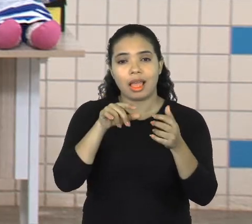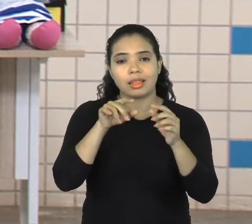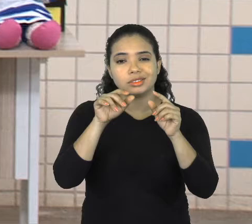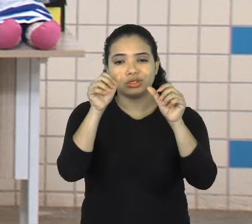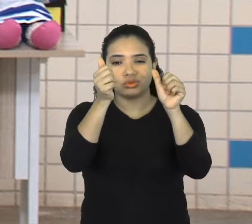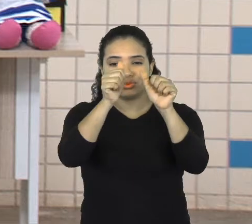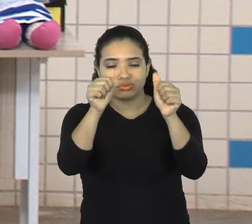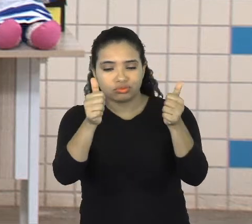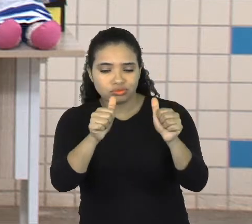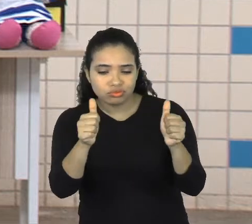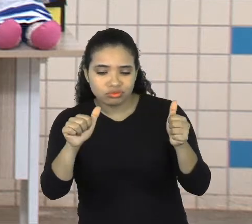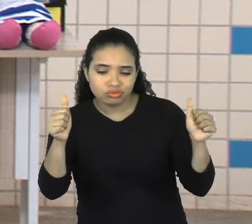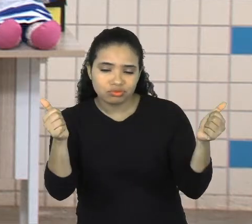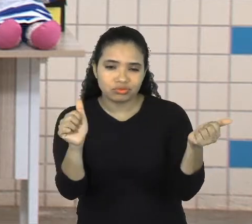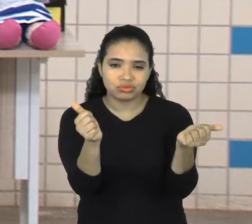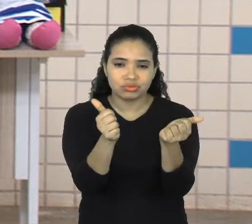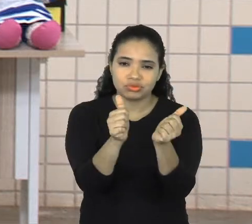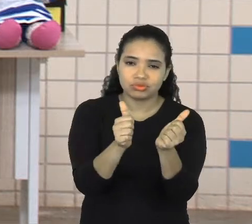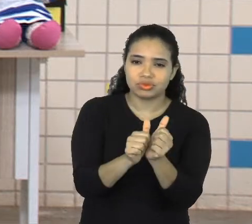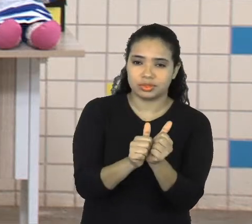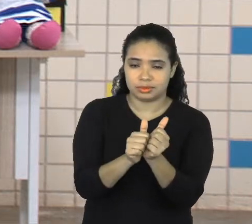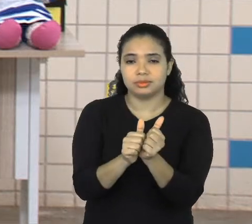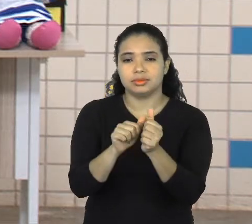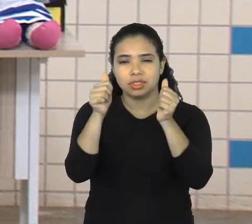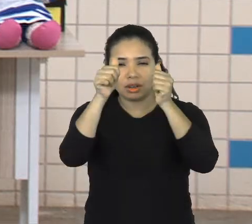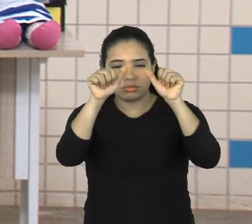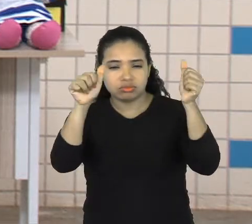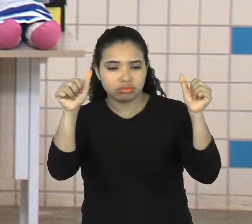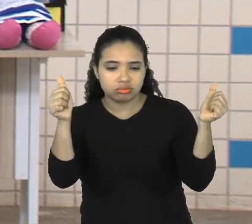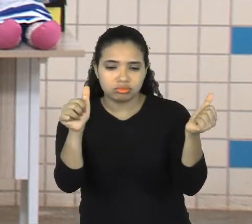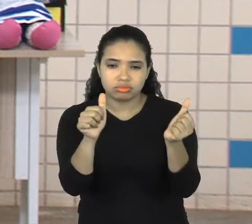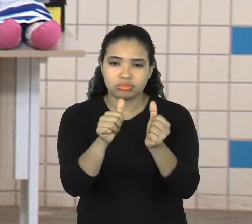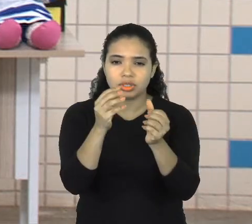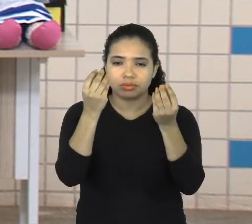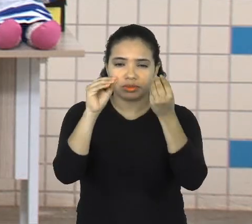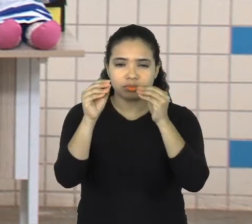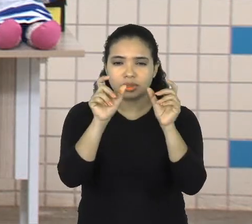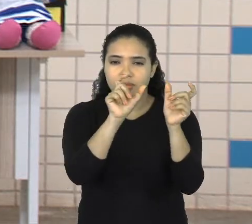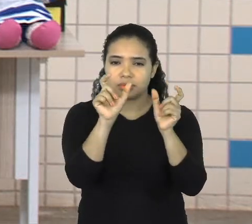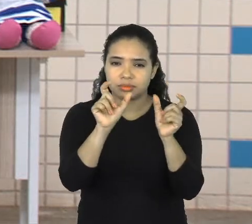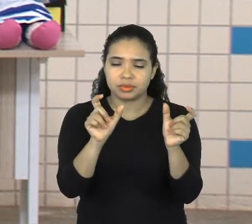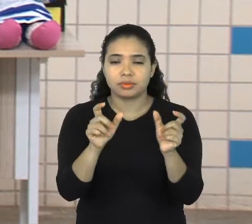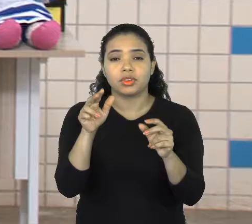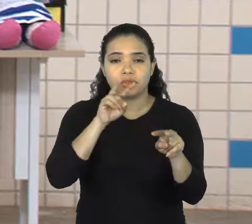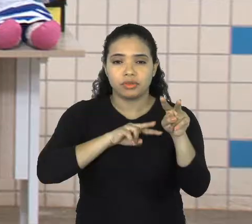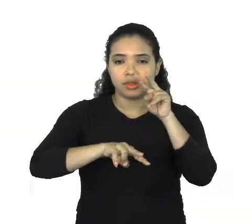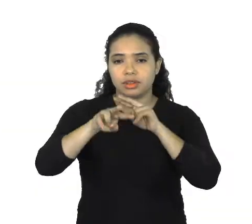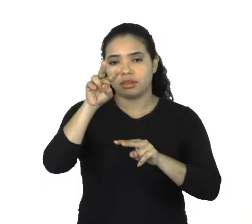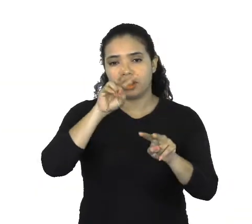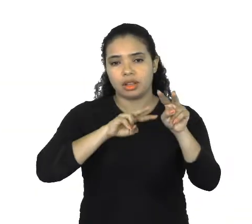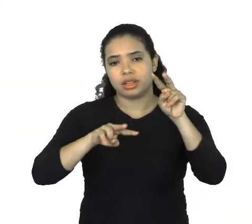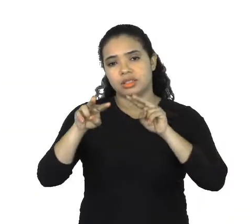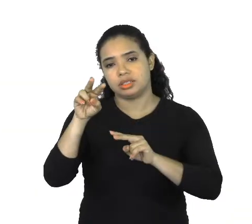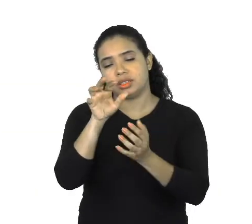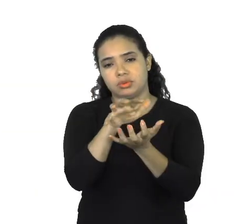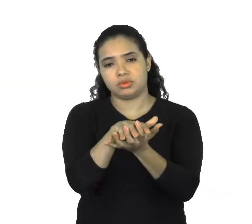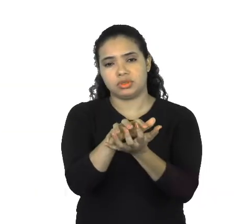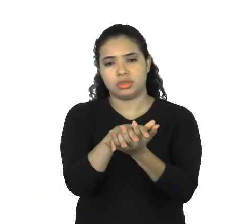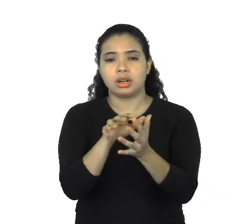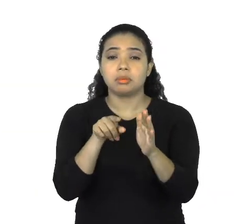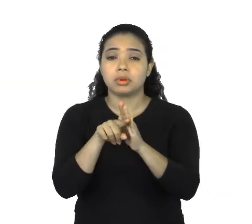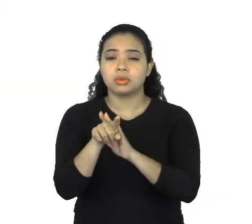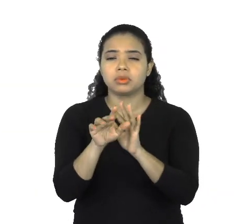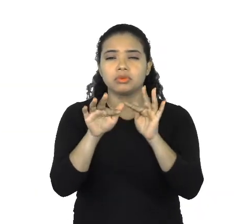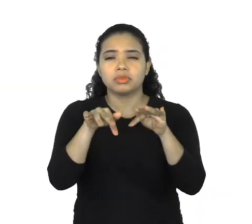formas. Passa a ideia concreta e total do desenho de um jacaré, você consegue visualizar o jacaré. E aí pergunto, lá